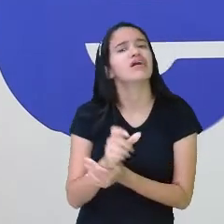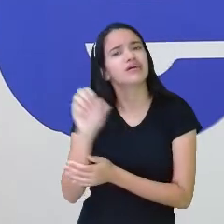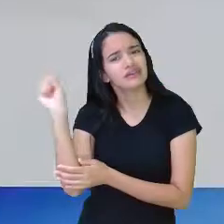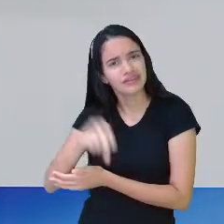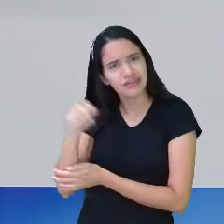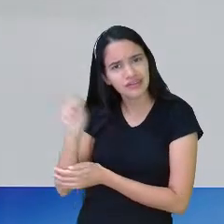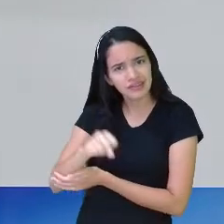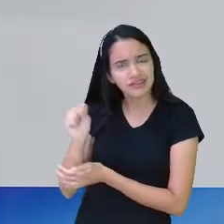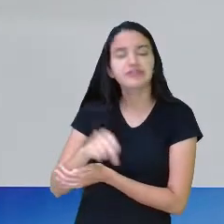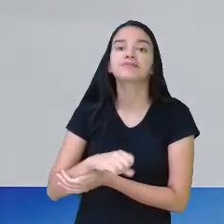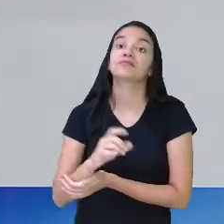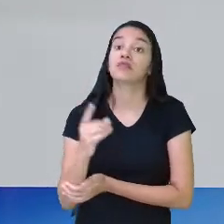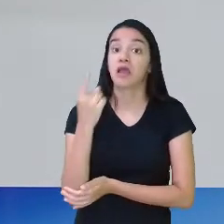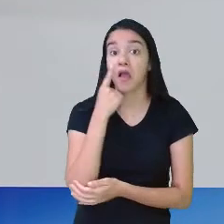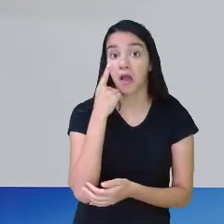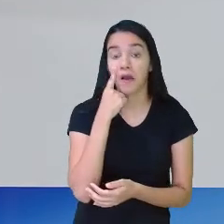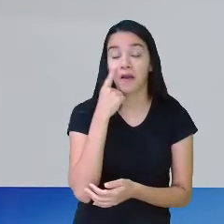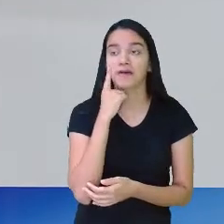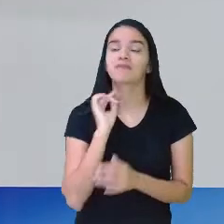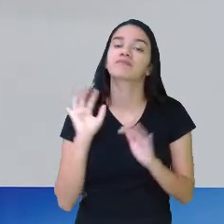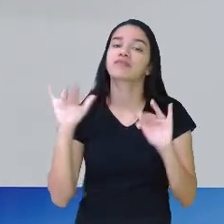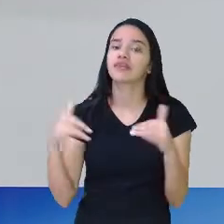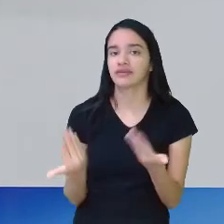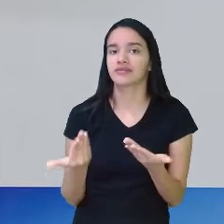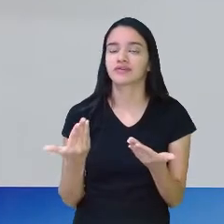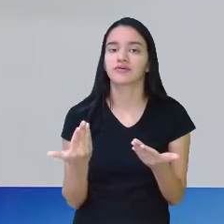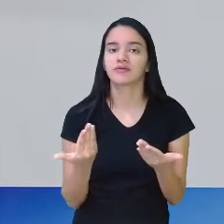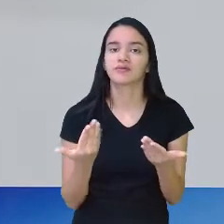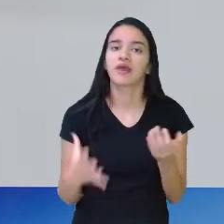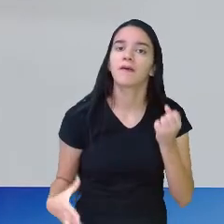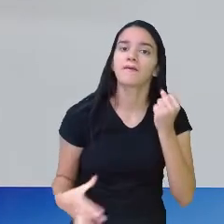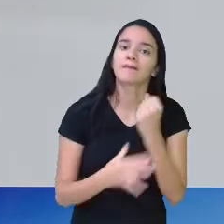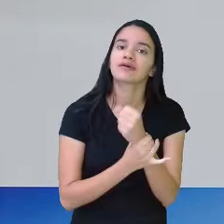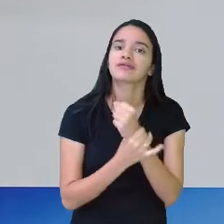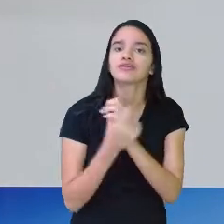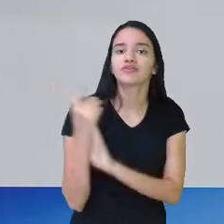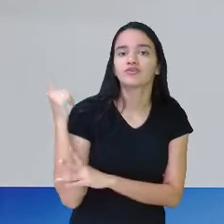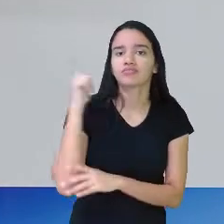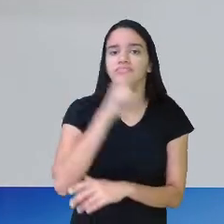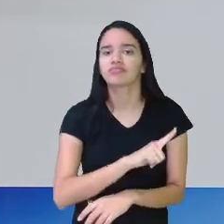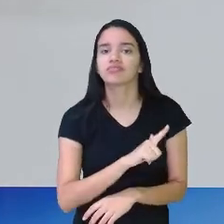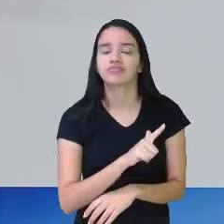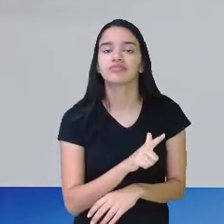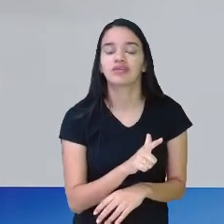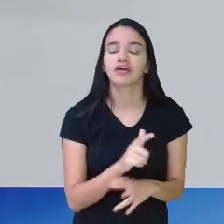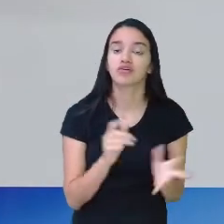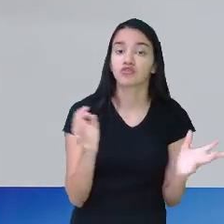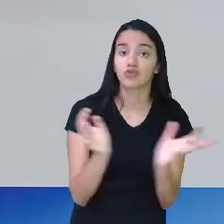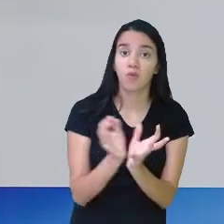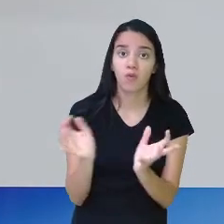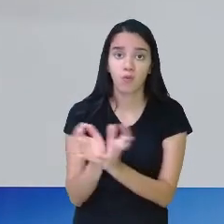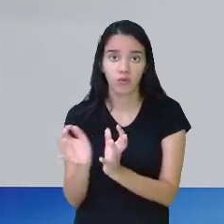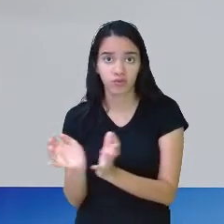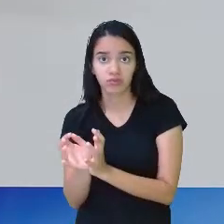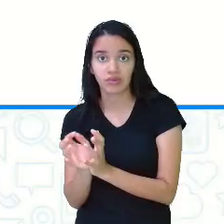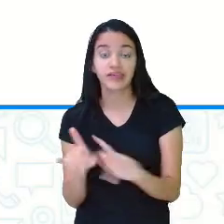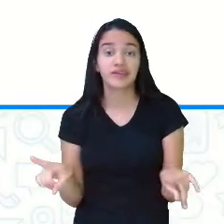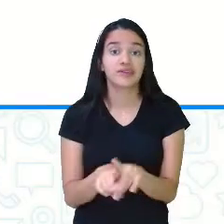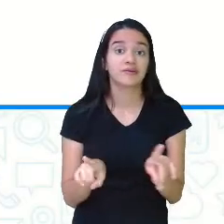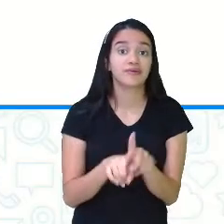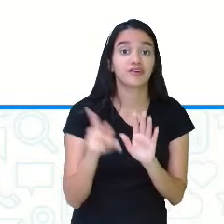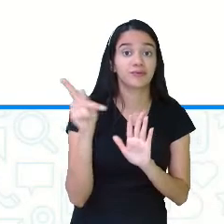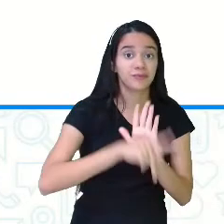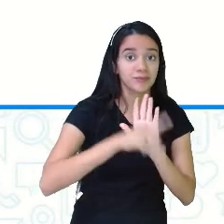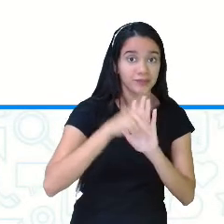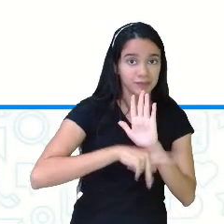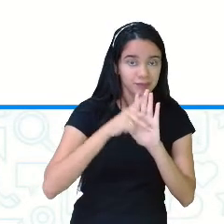professora Mauricéia. Olha só. Então, para garantir o sucesso das frentes colonizadoras e dos projetos